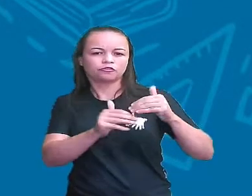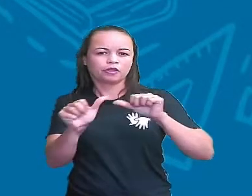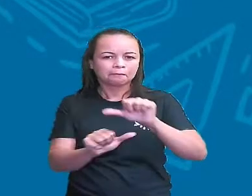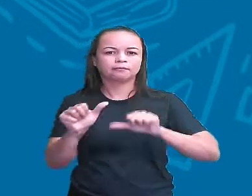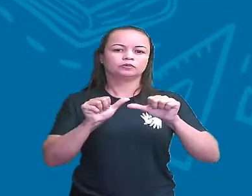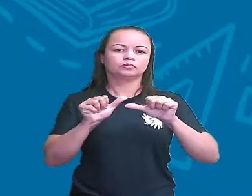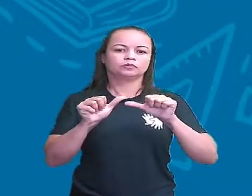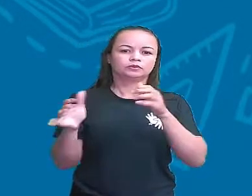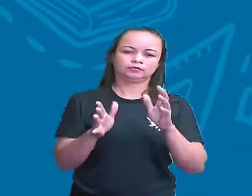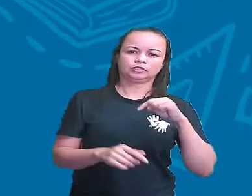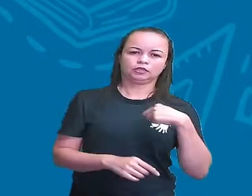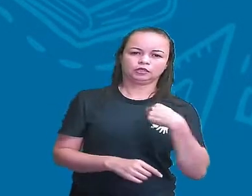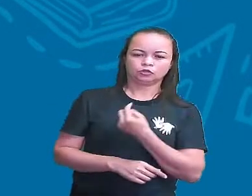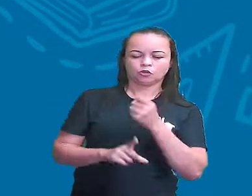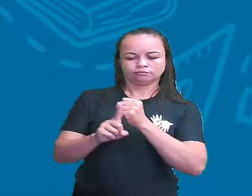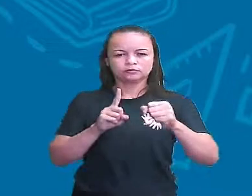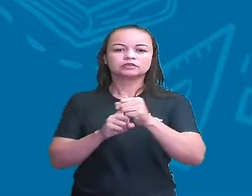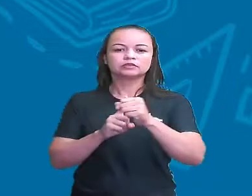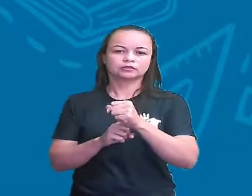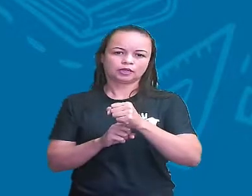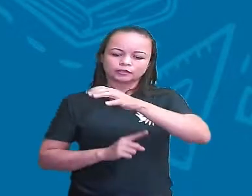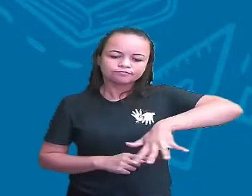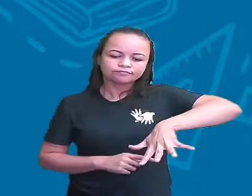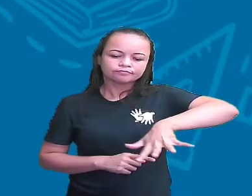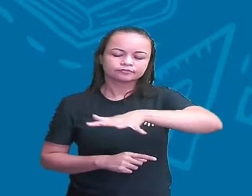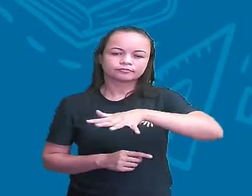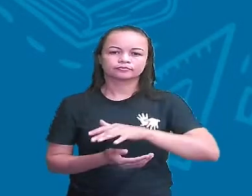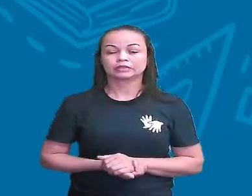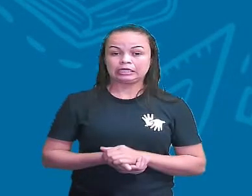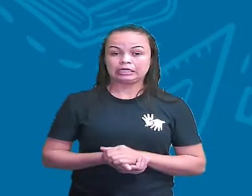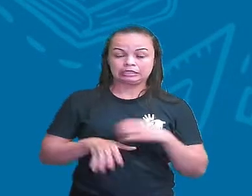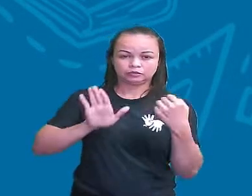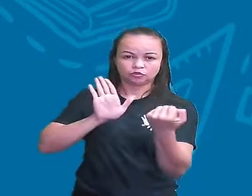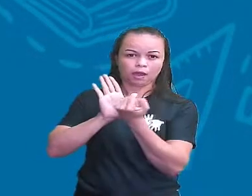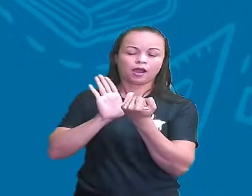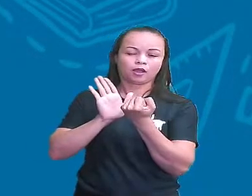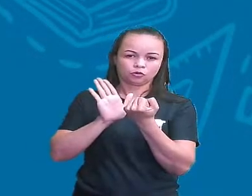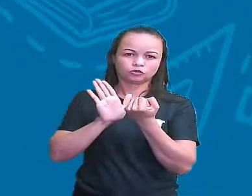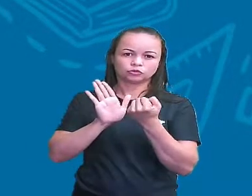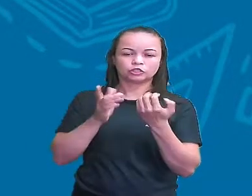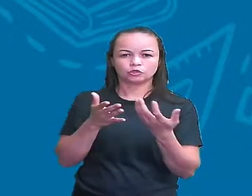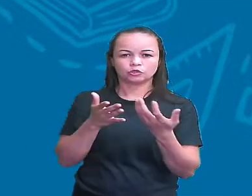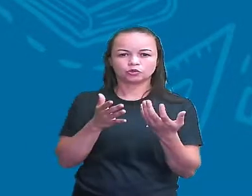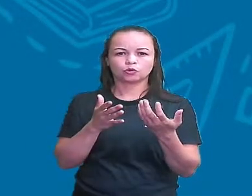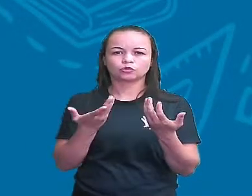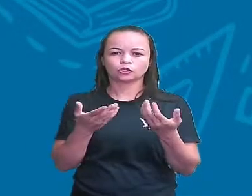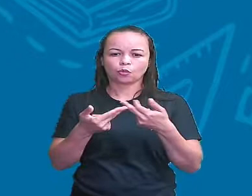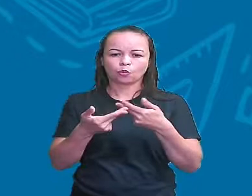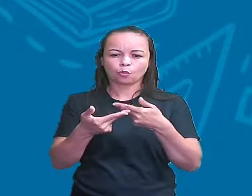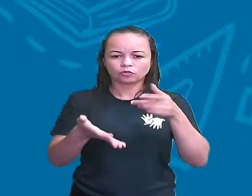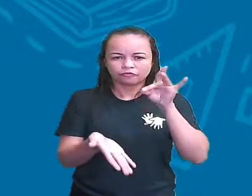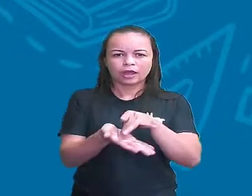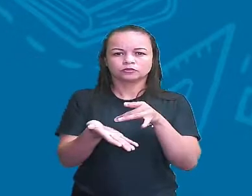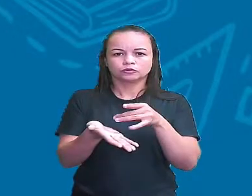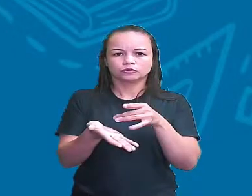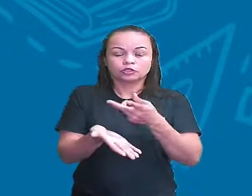na nossa sociedade, no meio que a gente vive. Então, esses marcos, esses fatos que acontecem, que vão influenciar, o que a